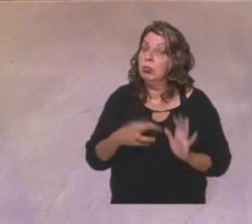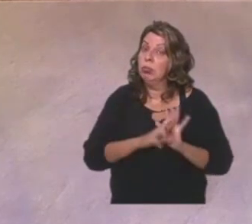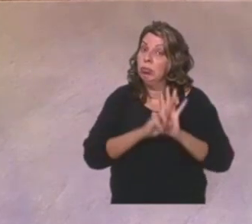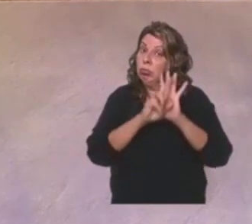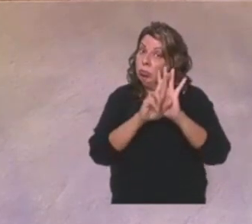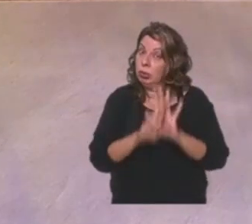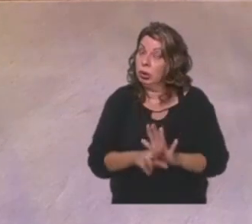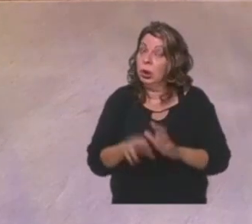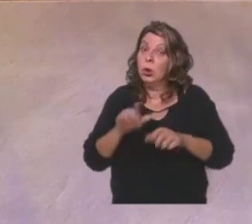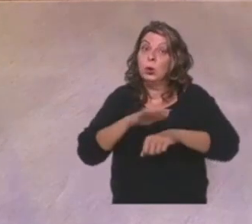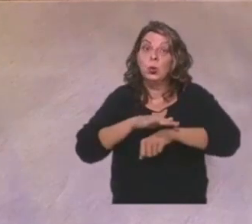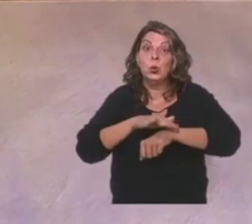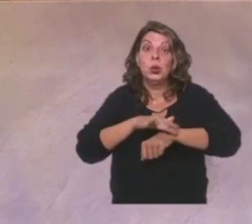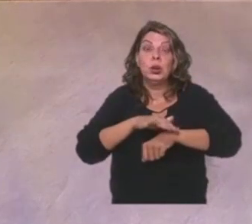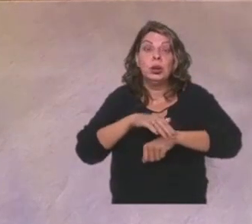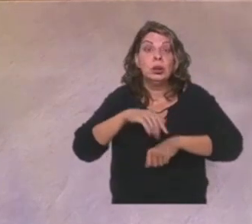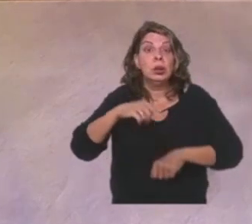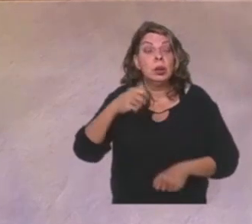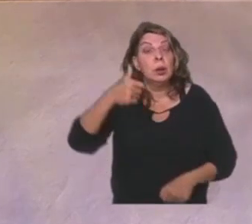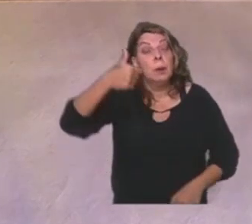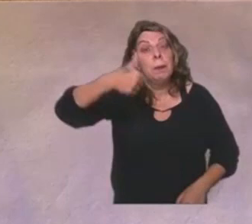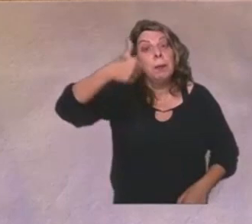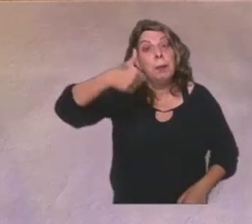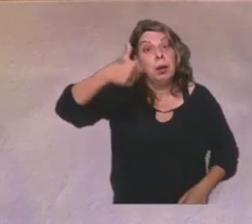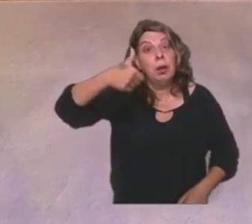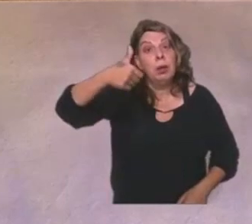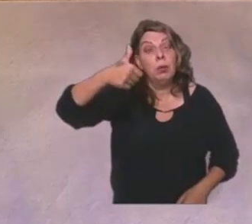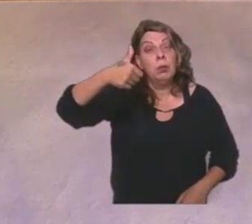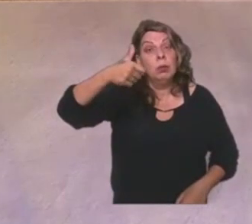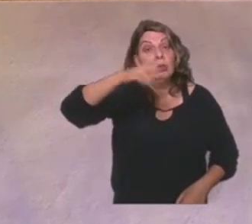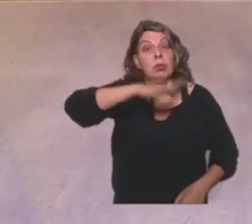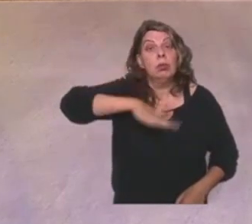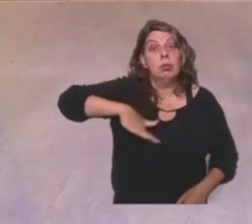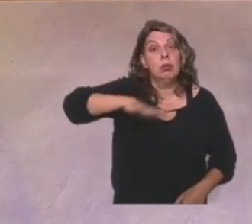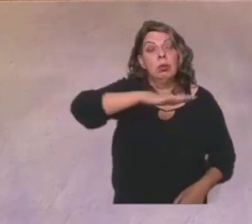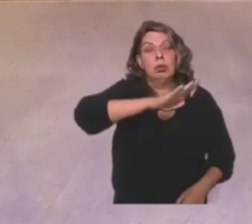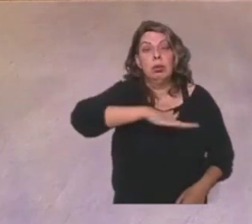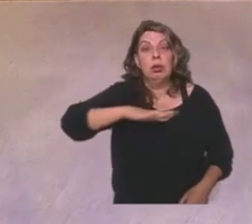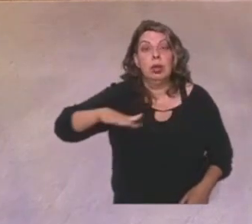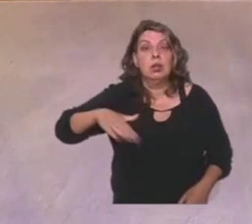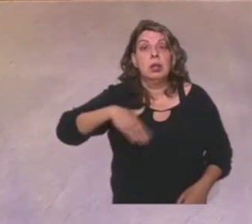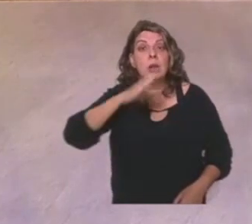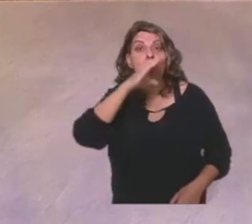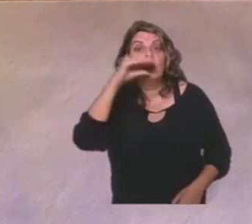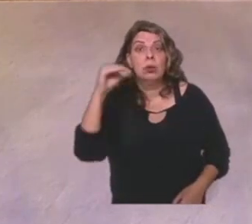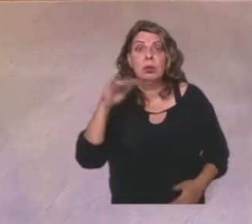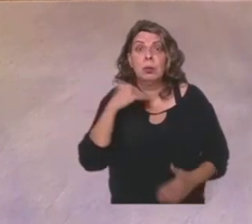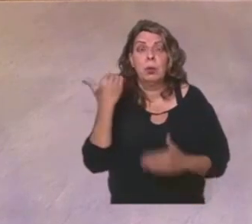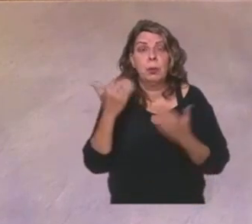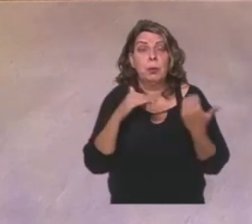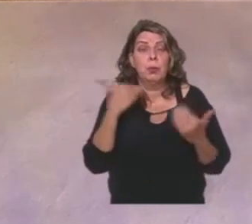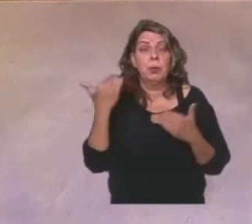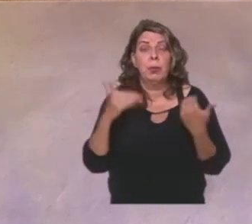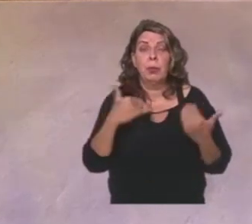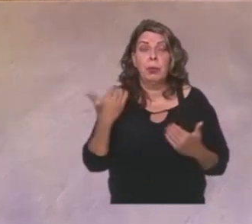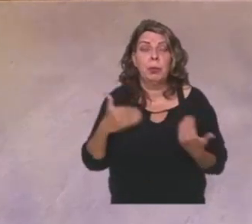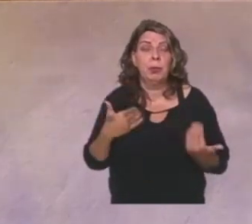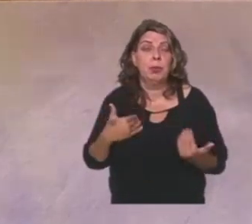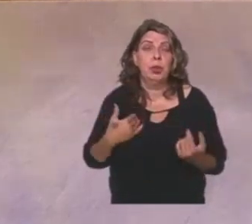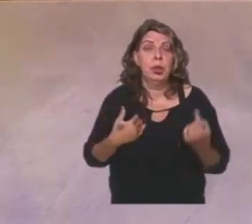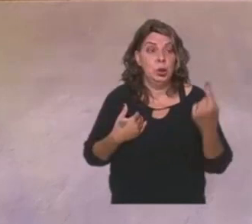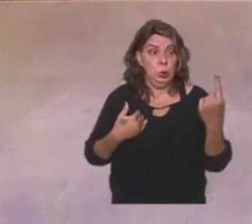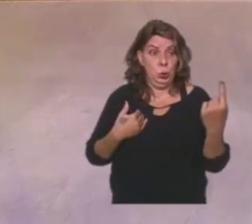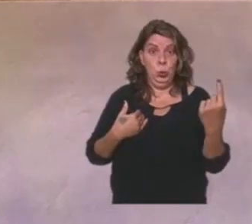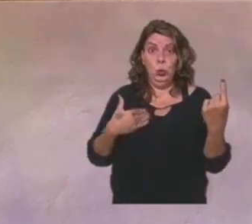por doença. Cerca de 8% do total entre crianças e adolescentes de 1 a 19 anos. Pois